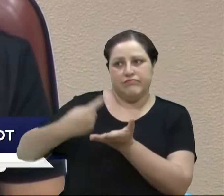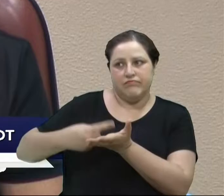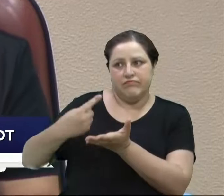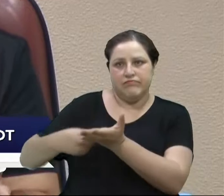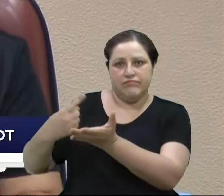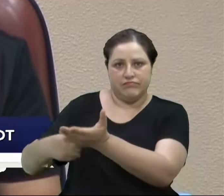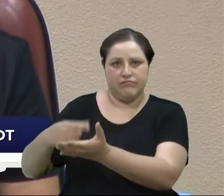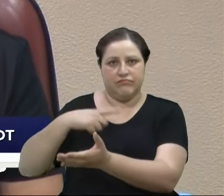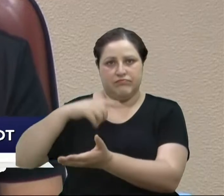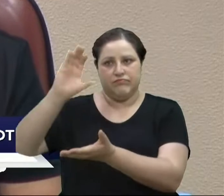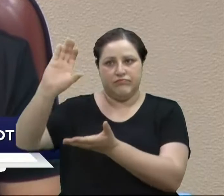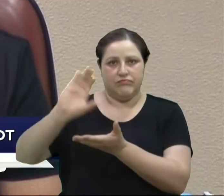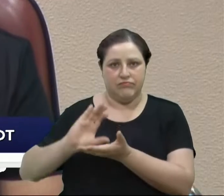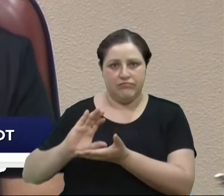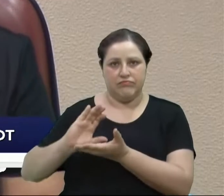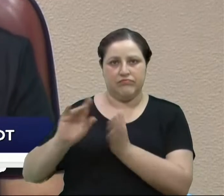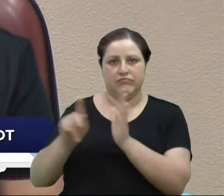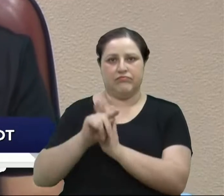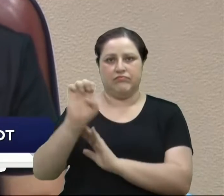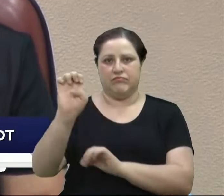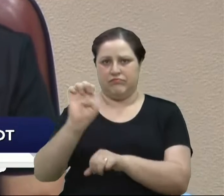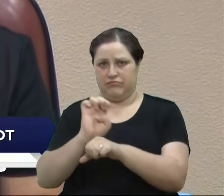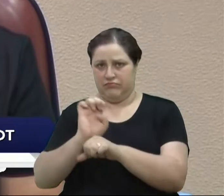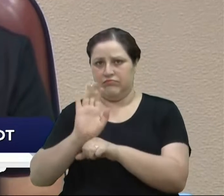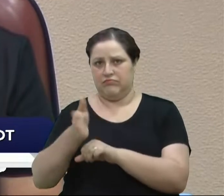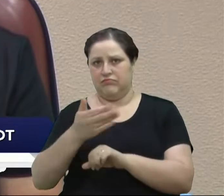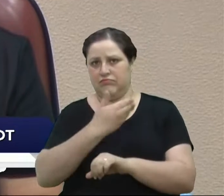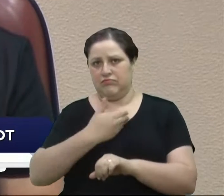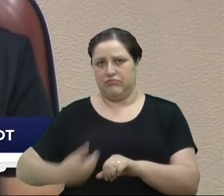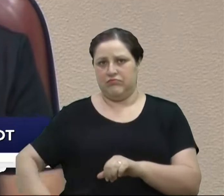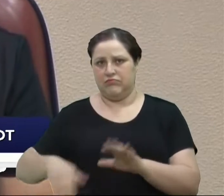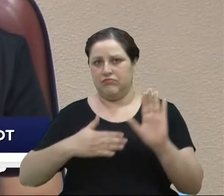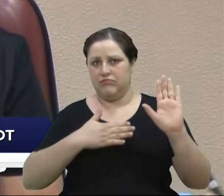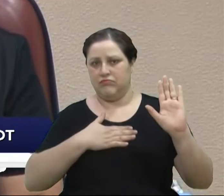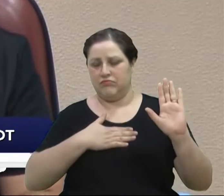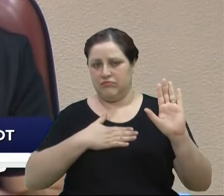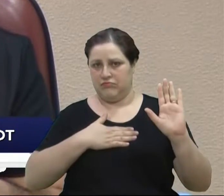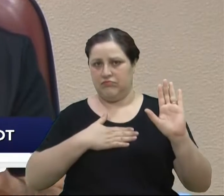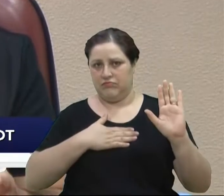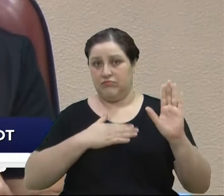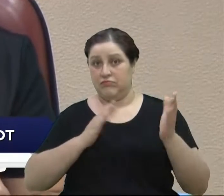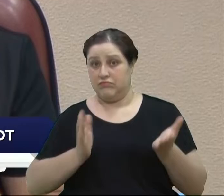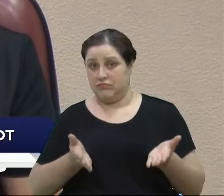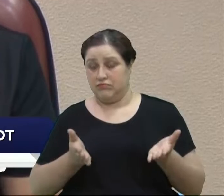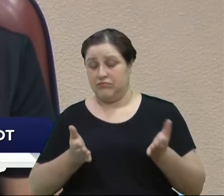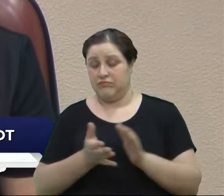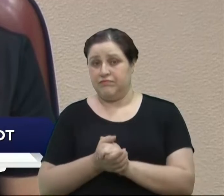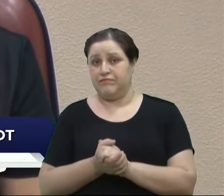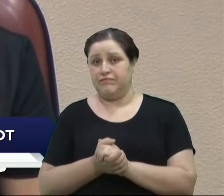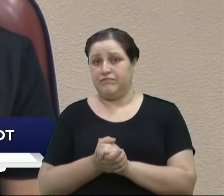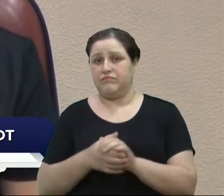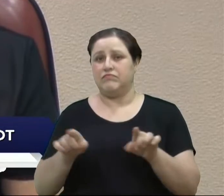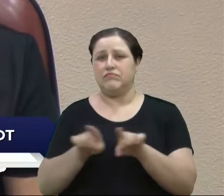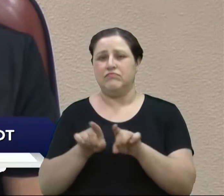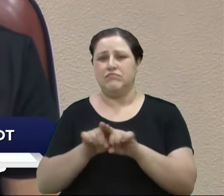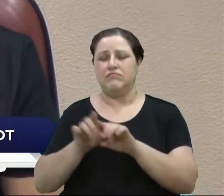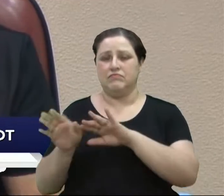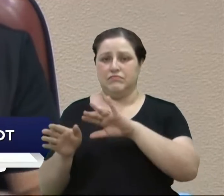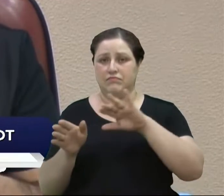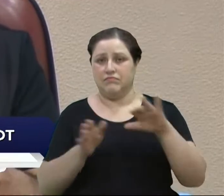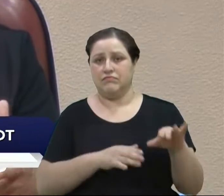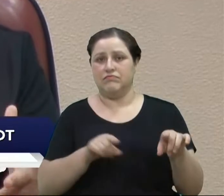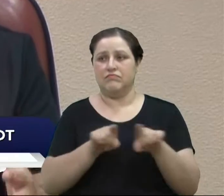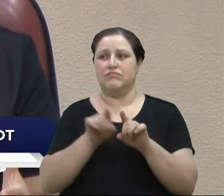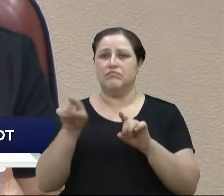esse recurso que o governador prometeu. Né? A questão também, se a senhora puder fazer um panorama